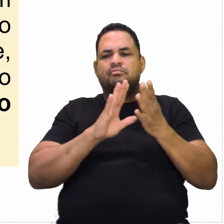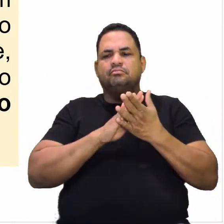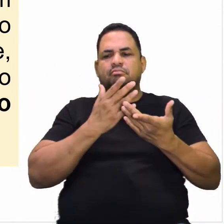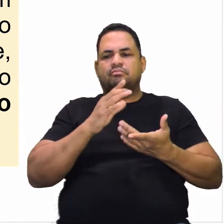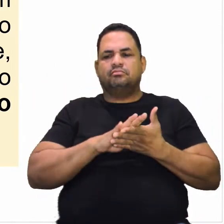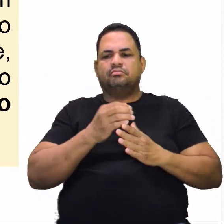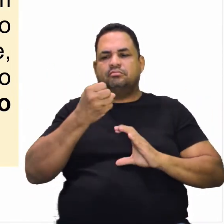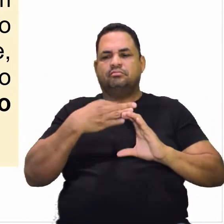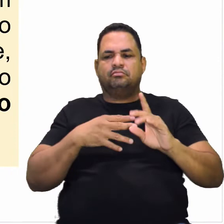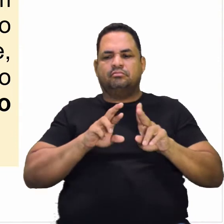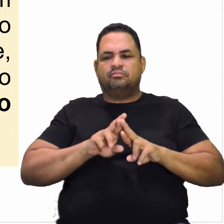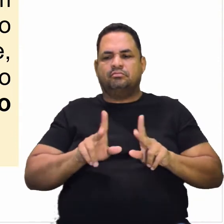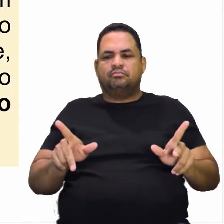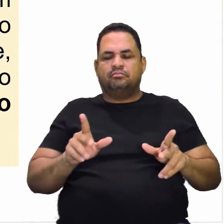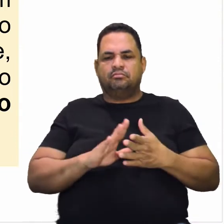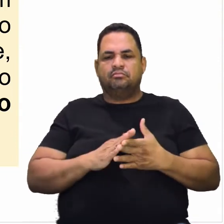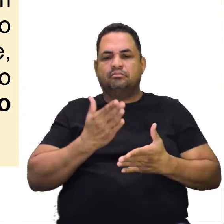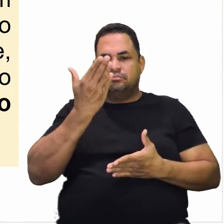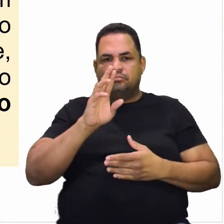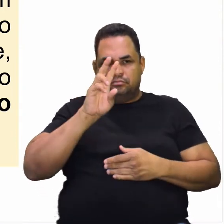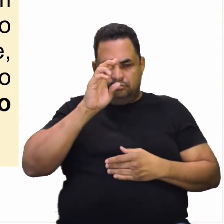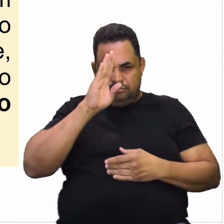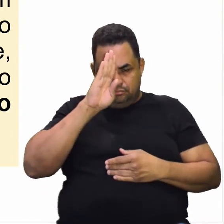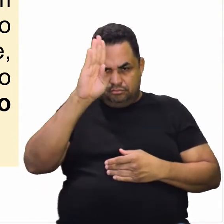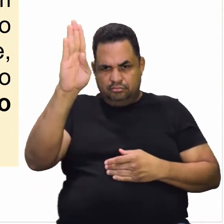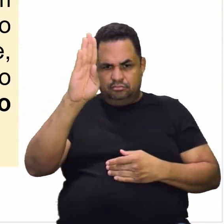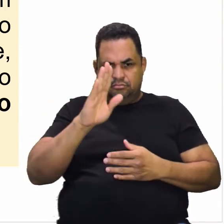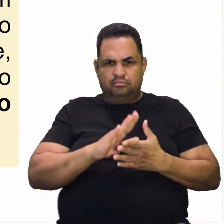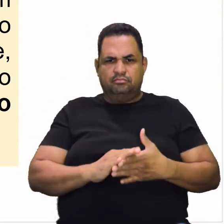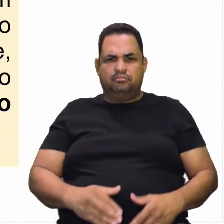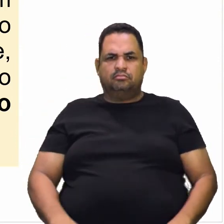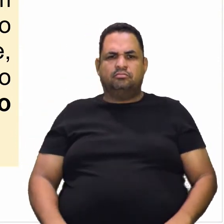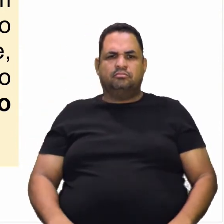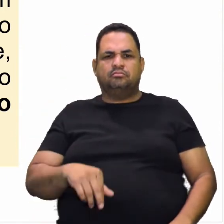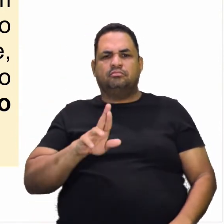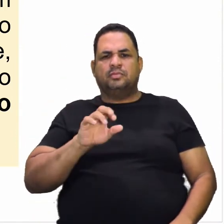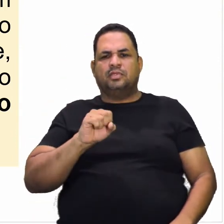diferente. Mas esses são os principais. Ra, ou Amun-Ra,